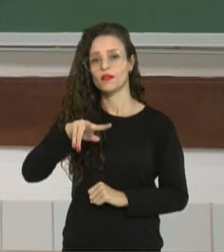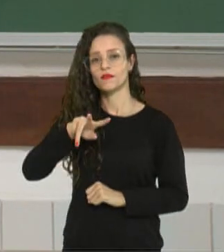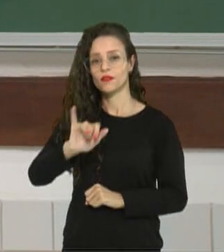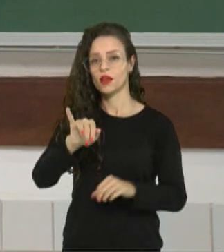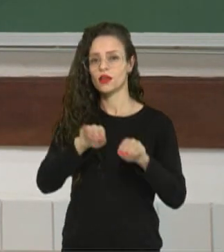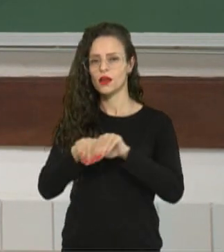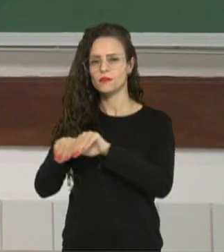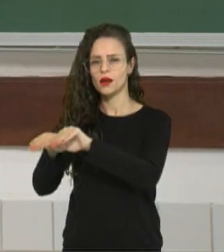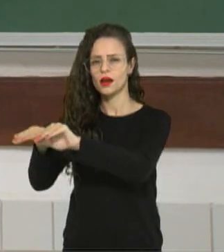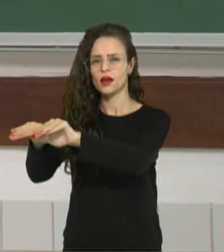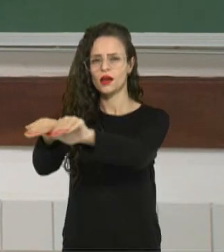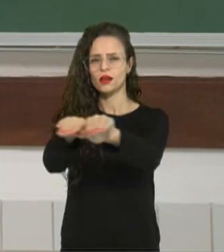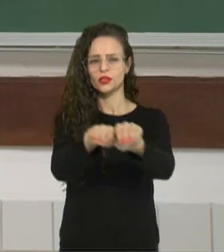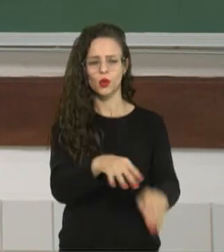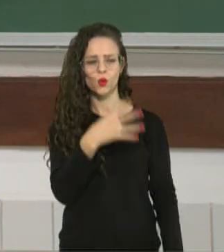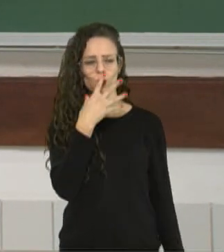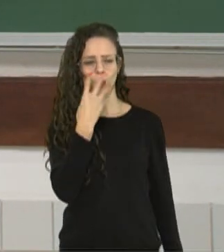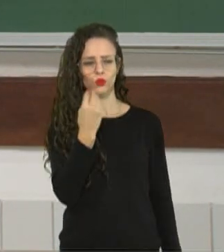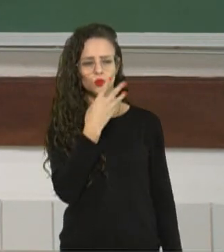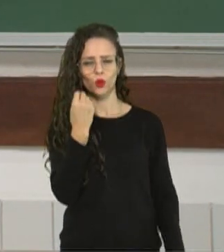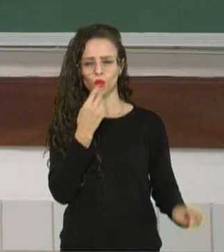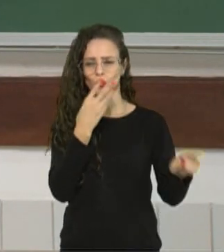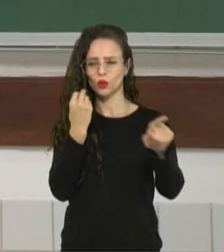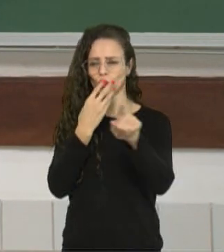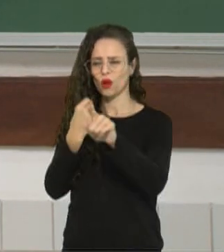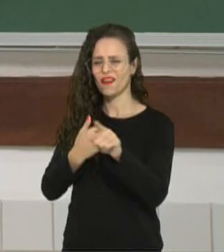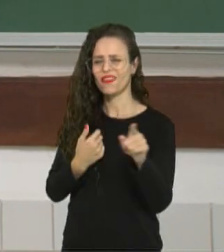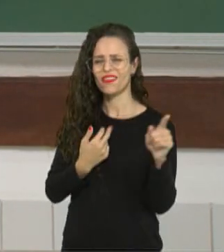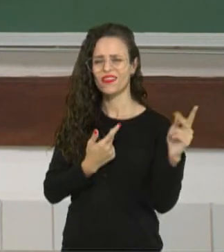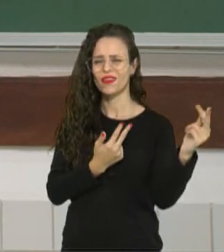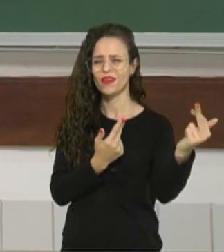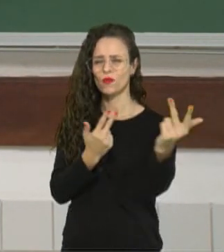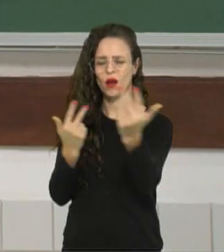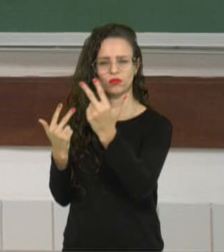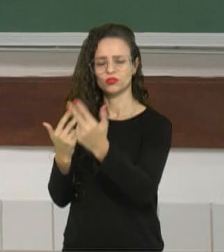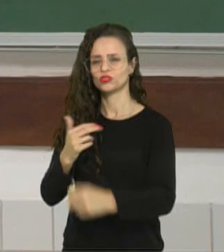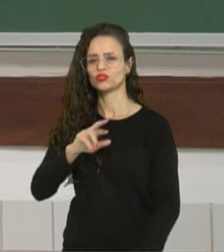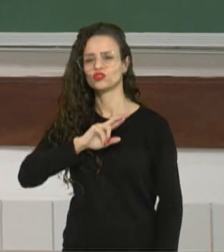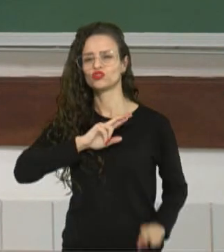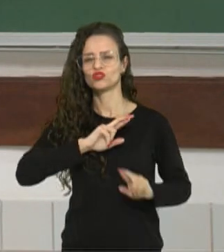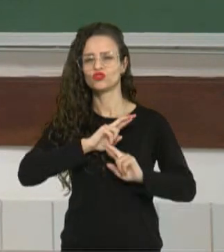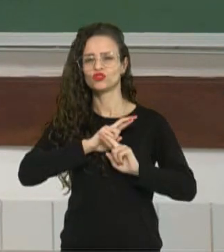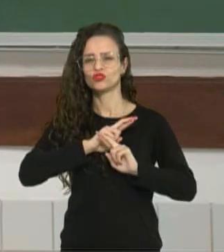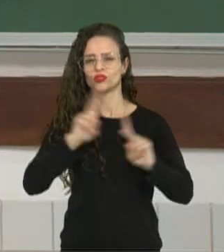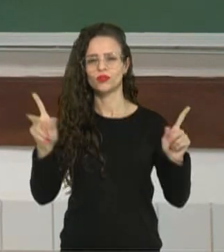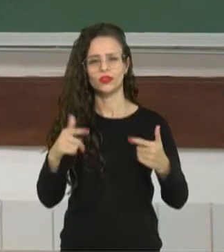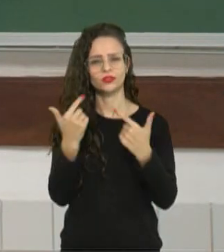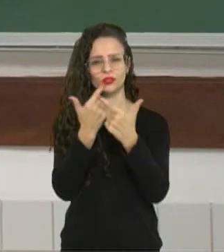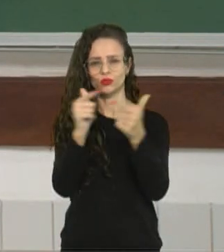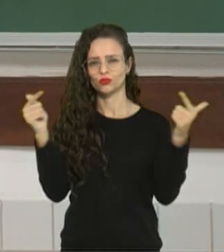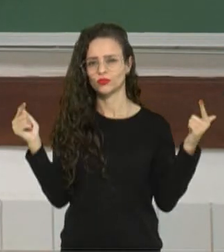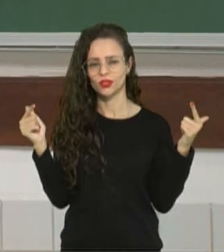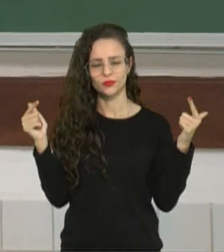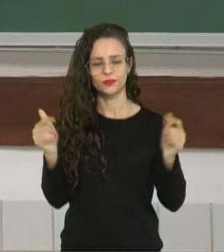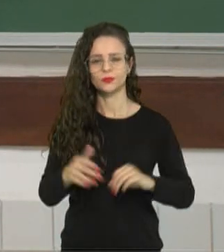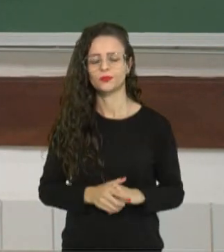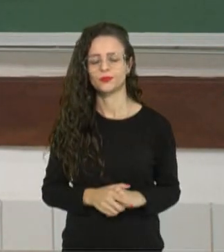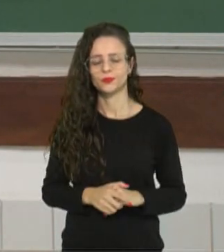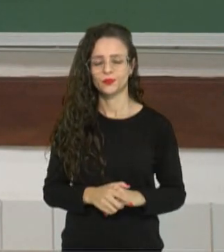padronizar, vão deixar os gostos todos iguais. Não vai mais ter a diferença que existia naquele primeiro conceito de